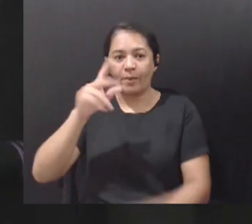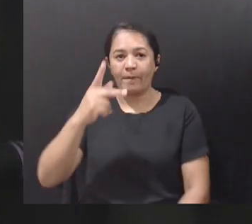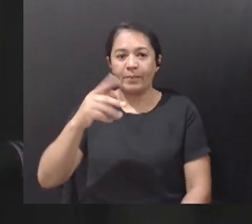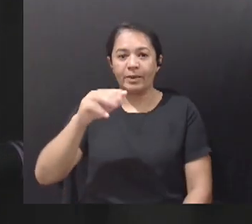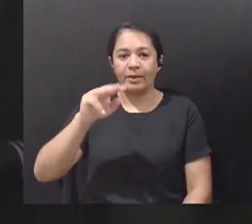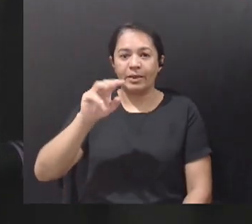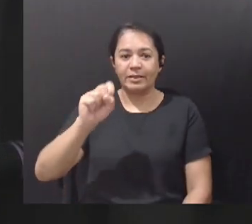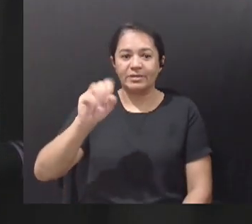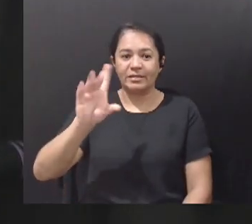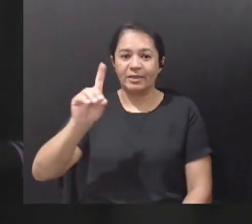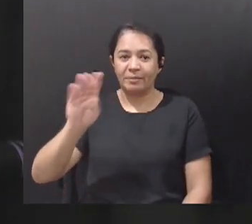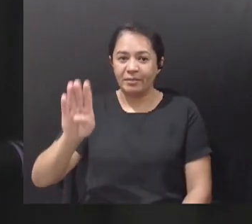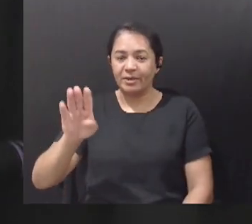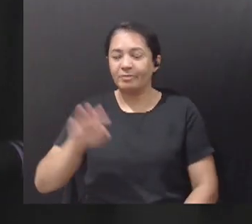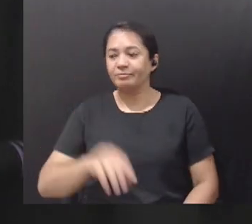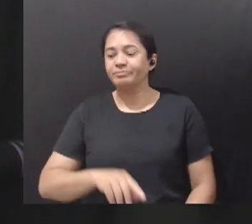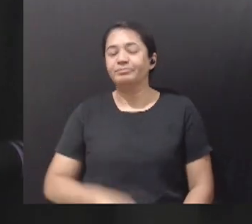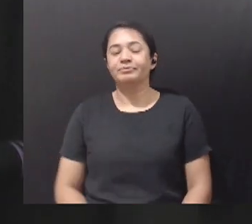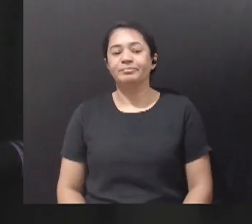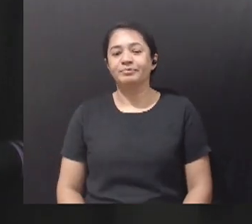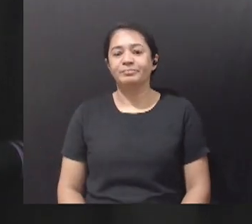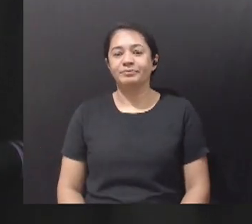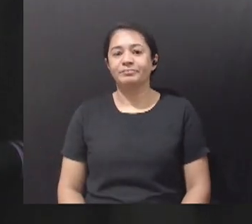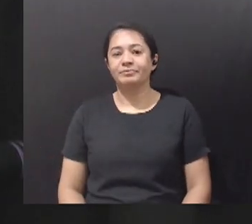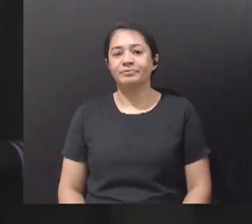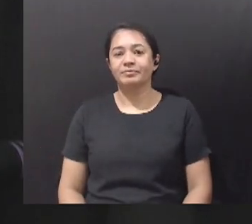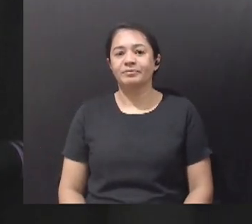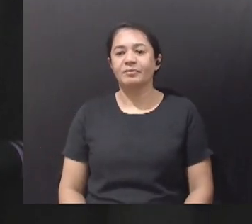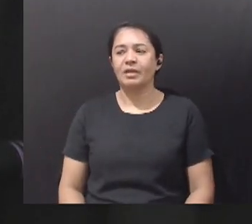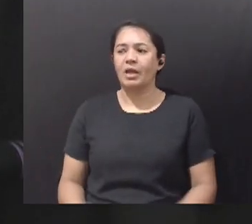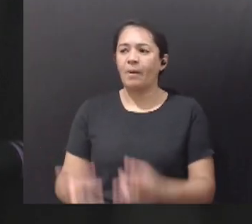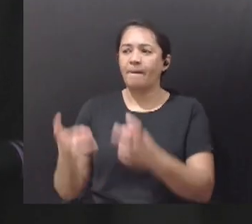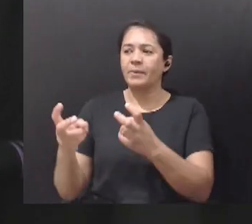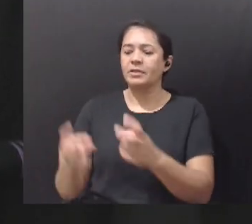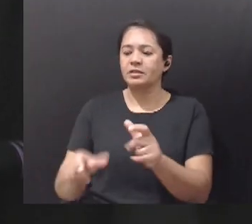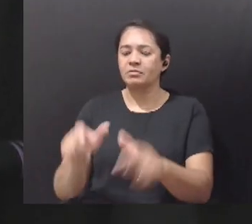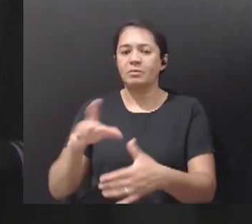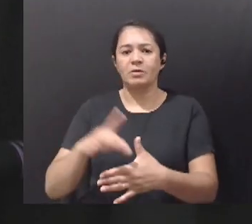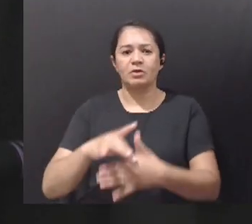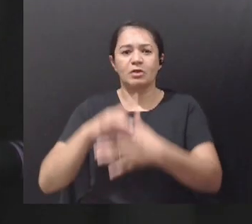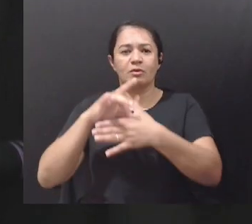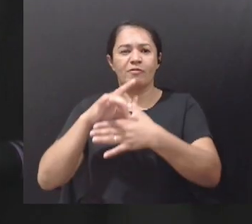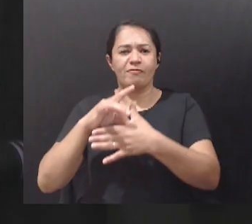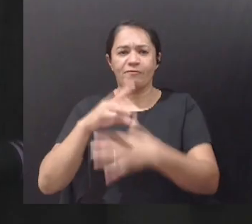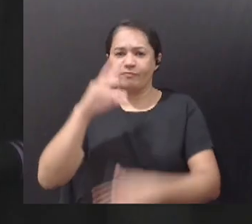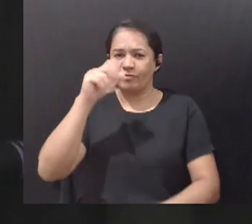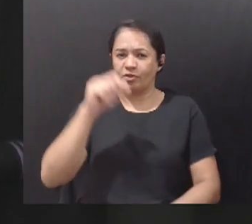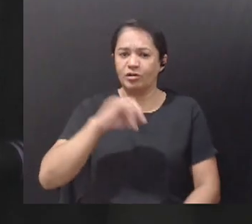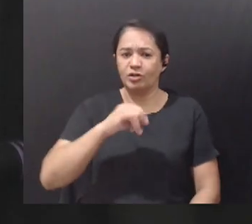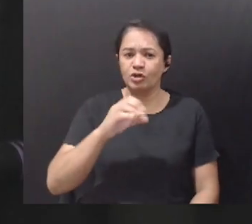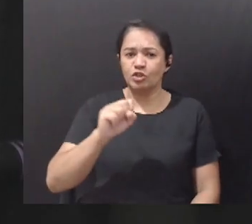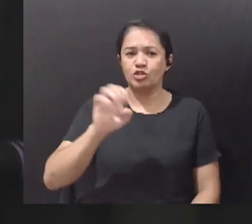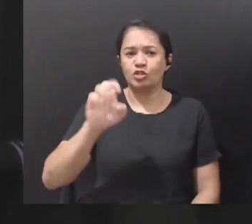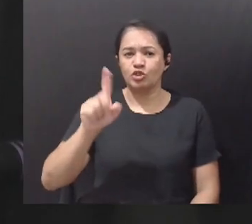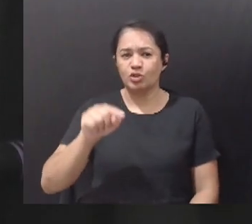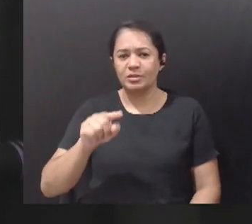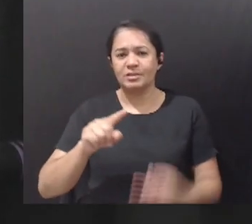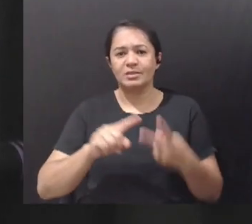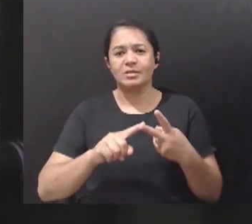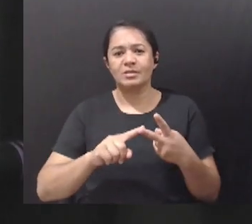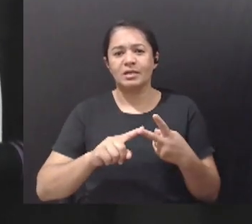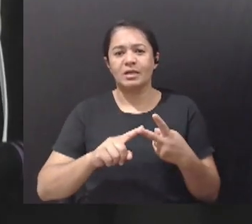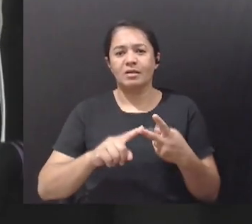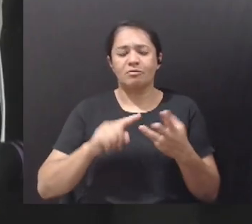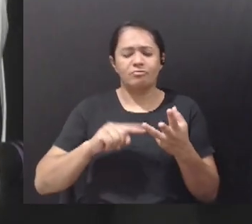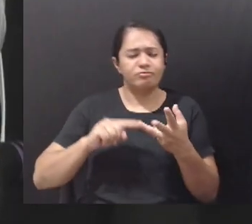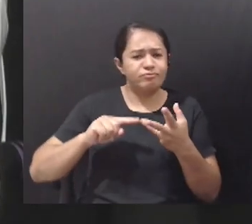ido para o PSDB. E eu vi lideranças fortes como José Serra, como Pimenta da Veiga, como tantos